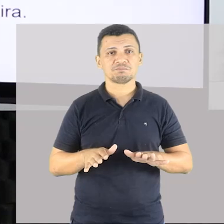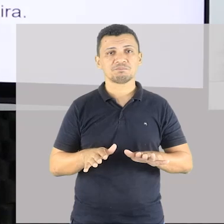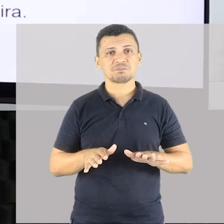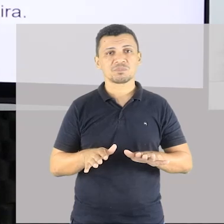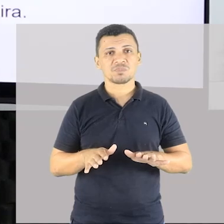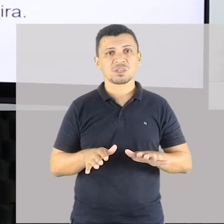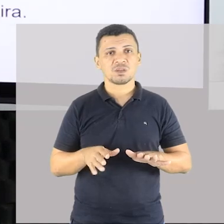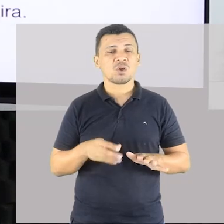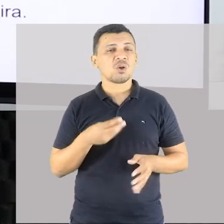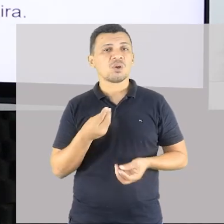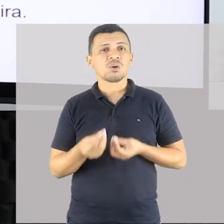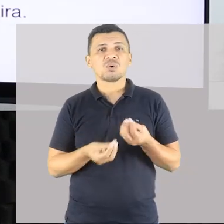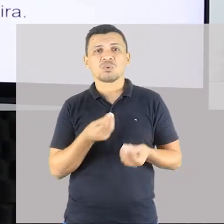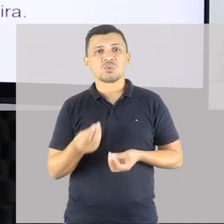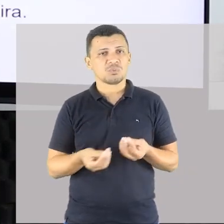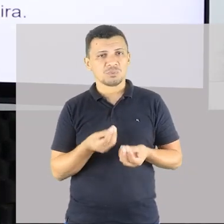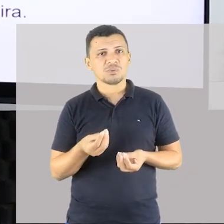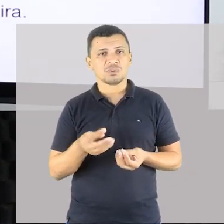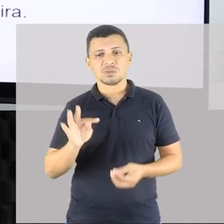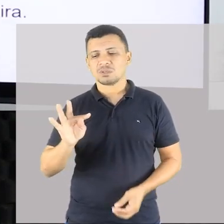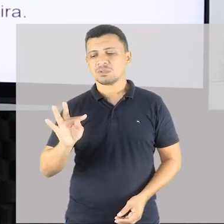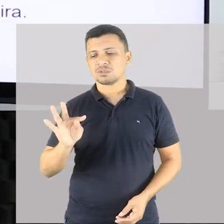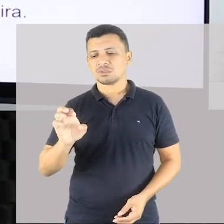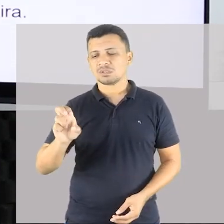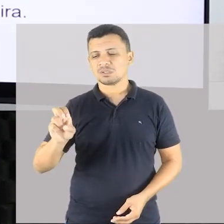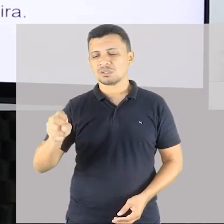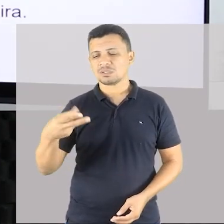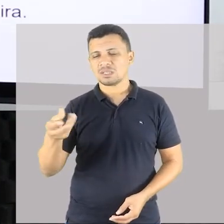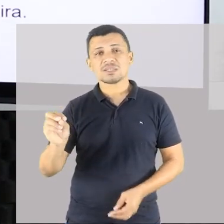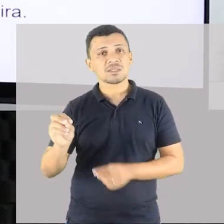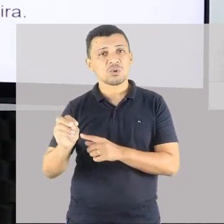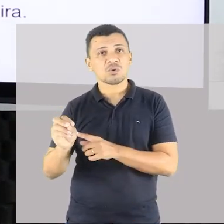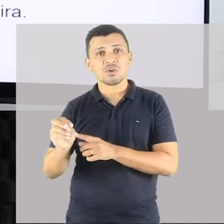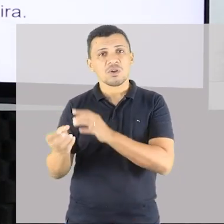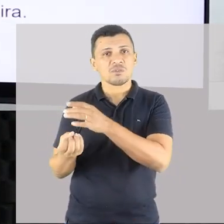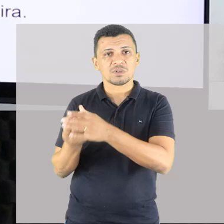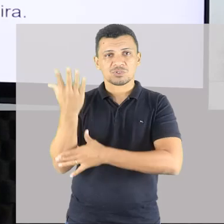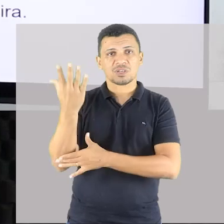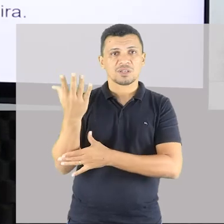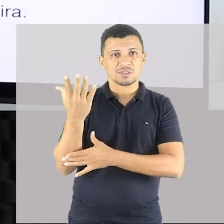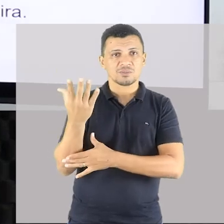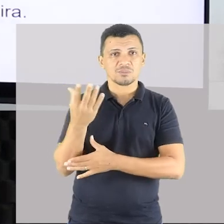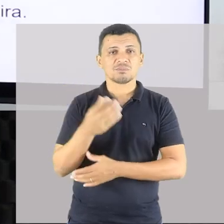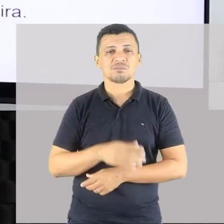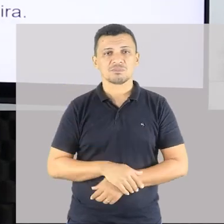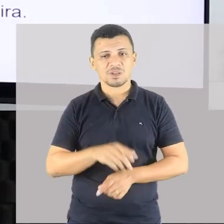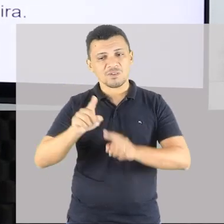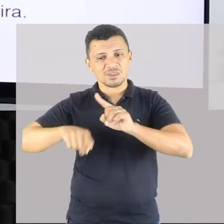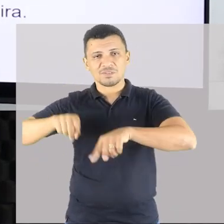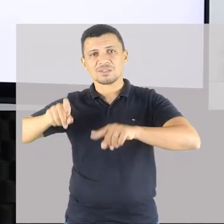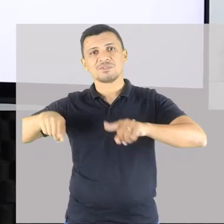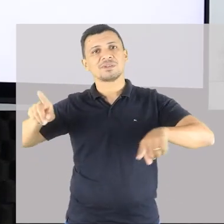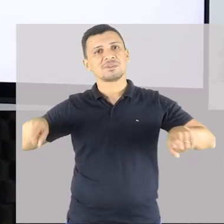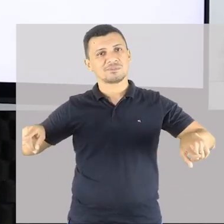de como essa tensão está sendo gerada, né? De como o fluxo está variando.